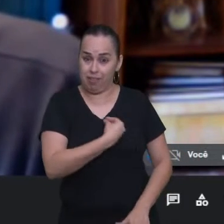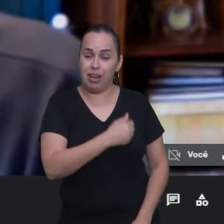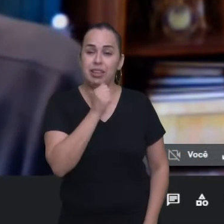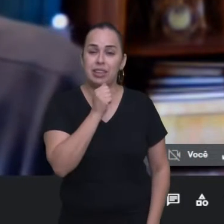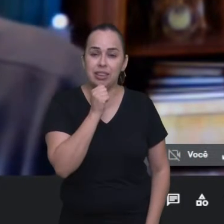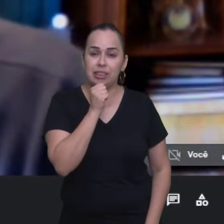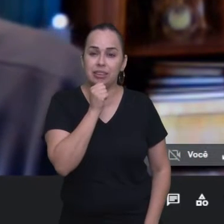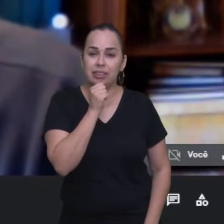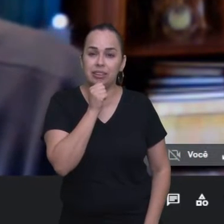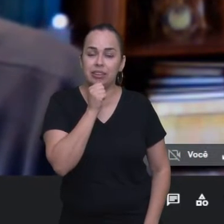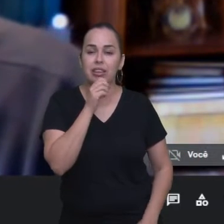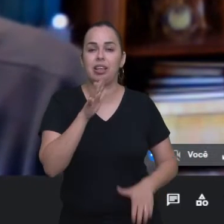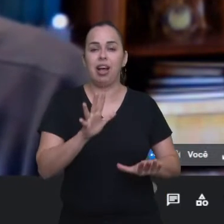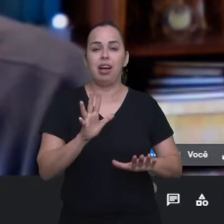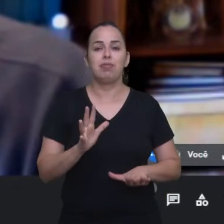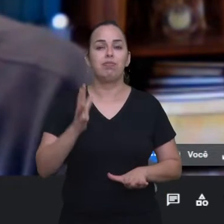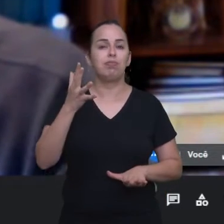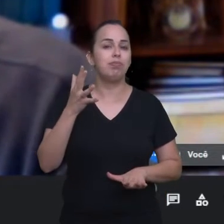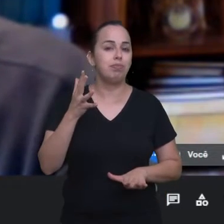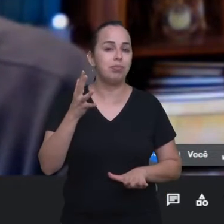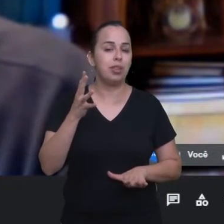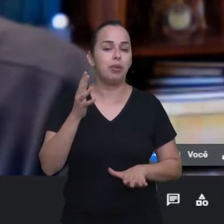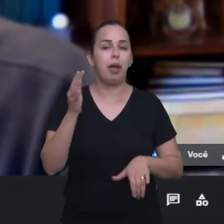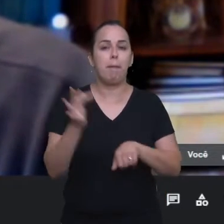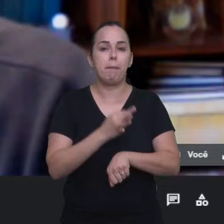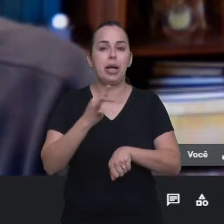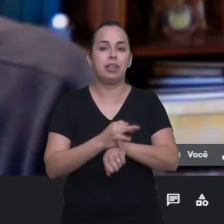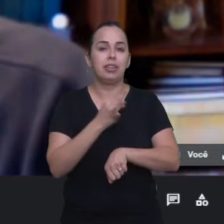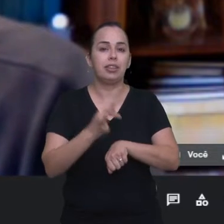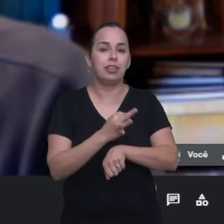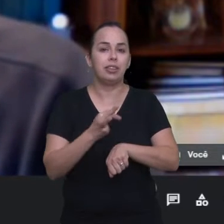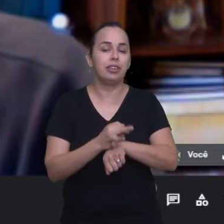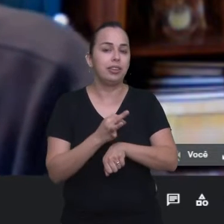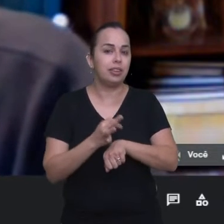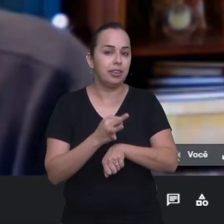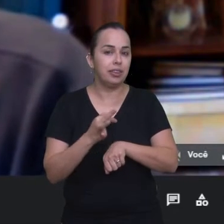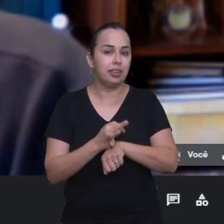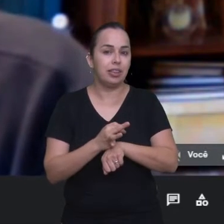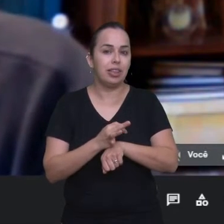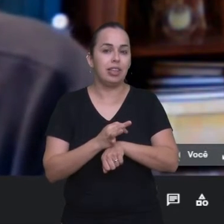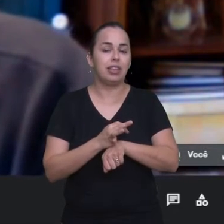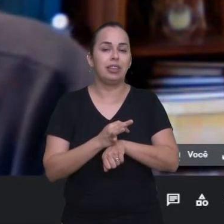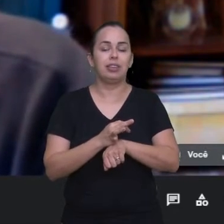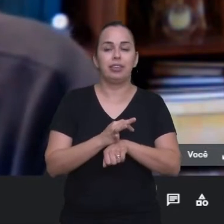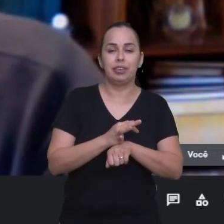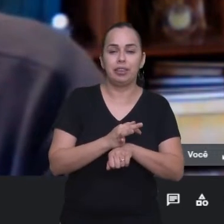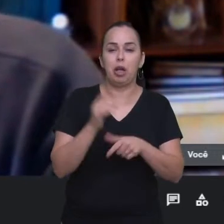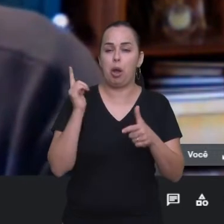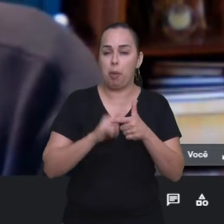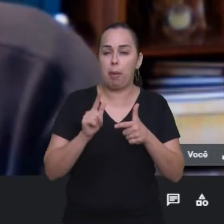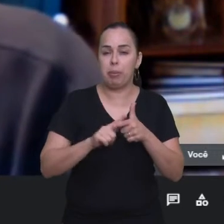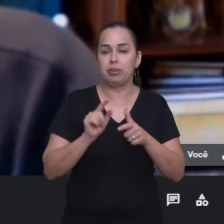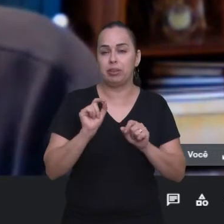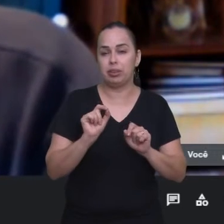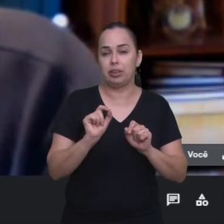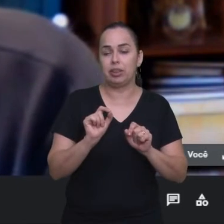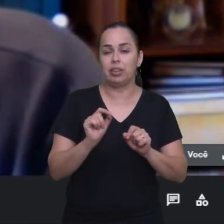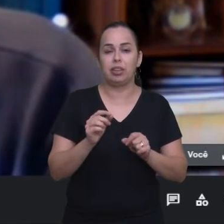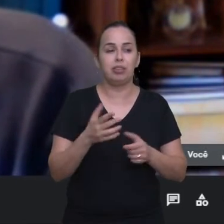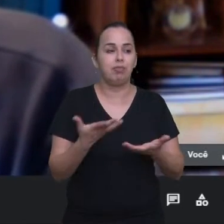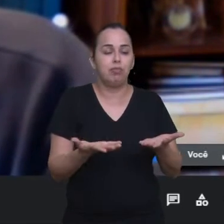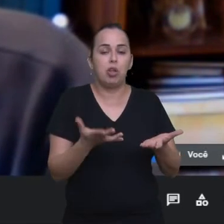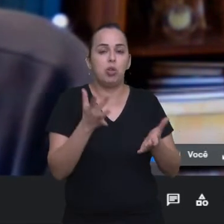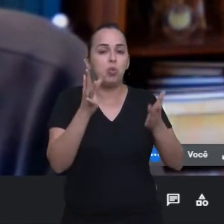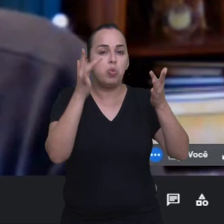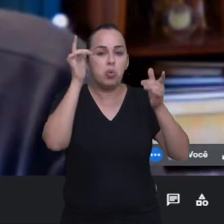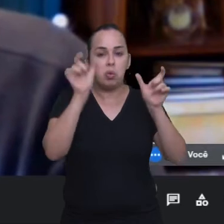podem ter manifestações persistentes e em alguns casos incapacitantes. E a gente não tem muito como prever